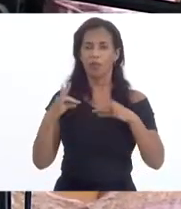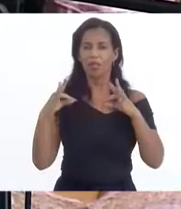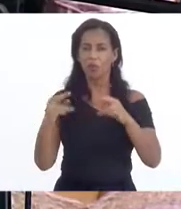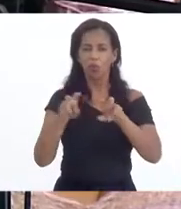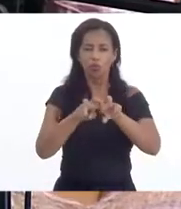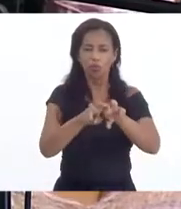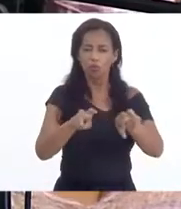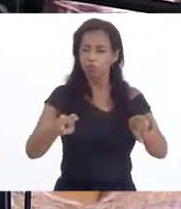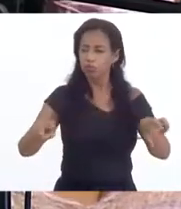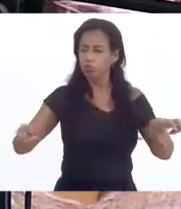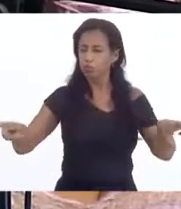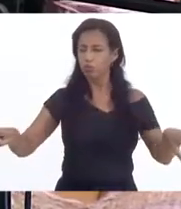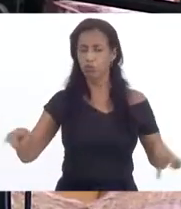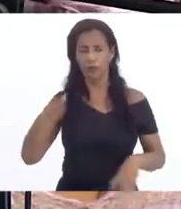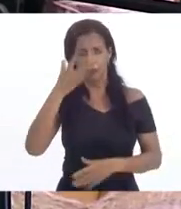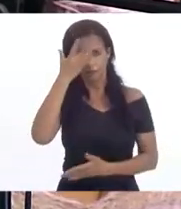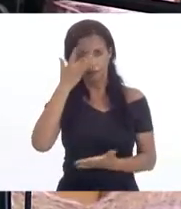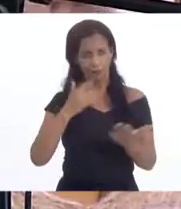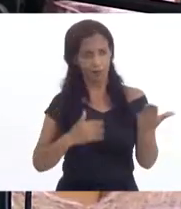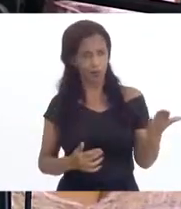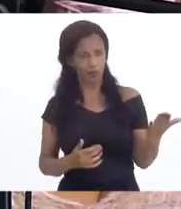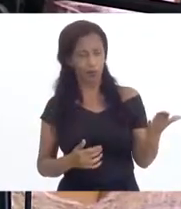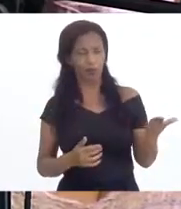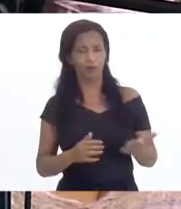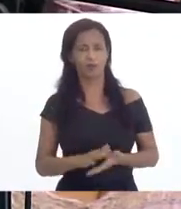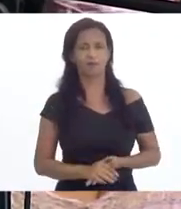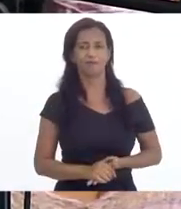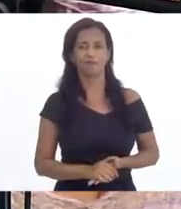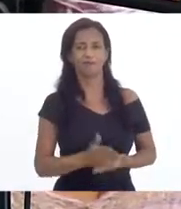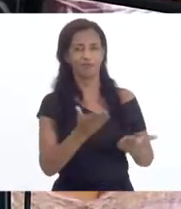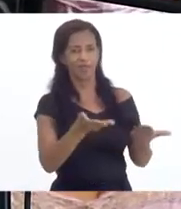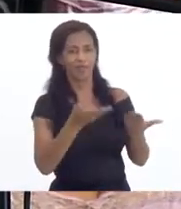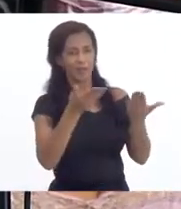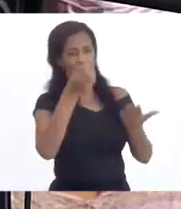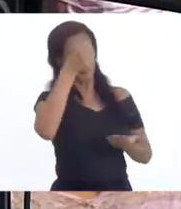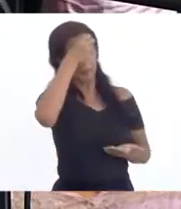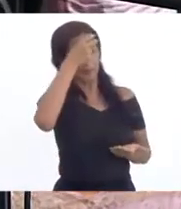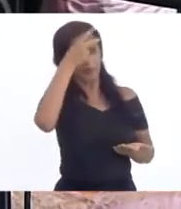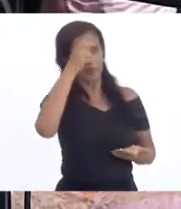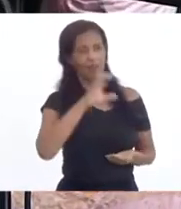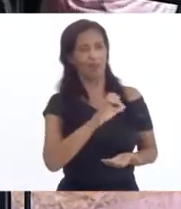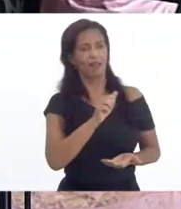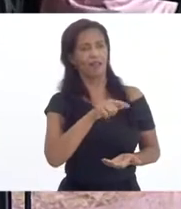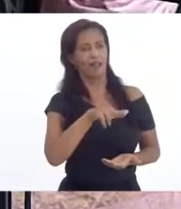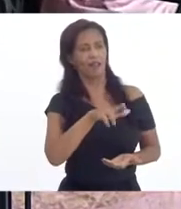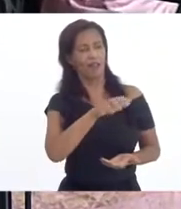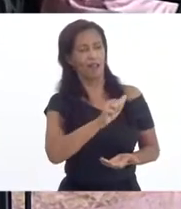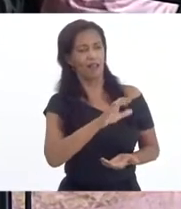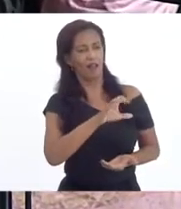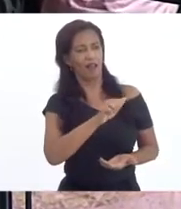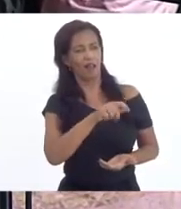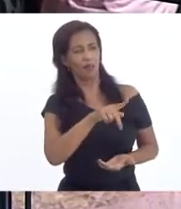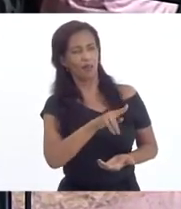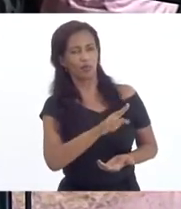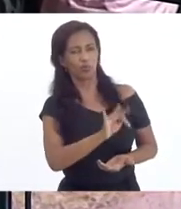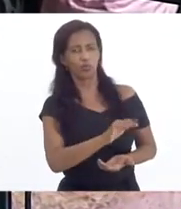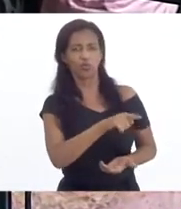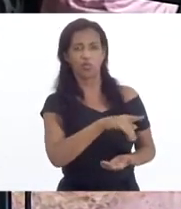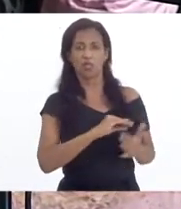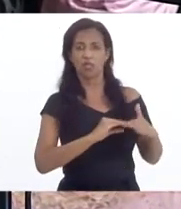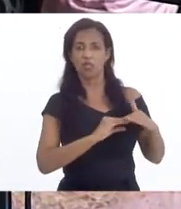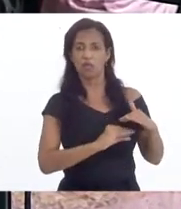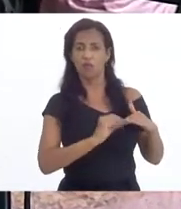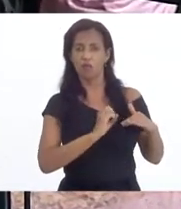mesa, né, na pessoa aqui da nossa ilustre vice-prefeita, Carla Capucci. Né, esse fundo